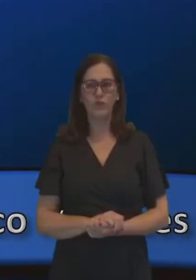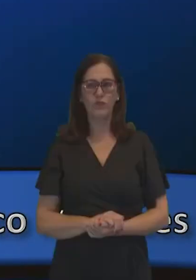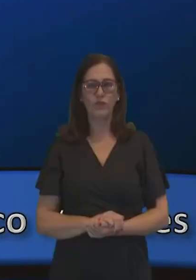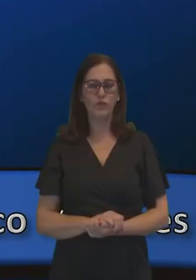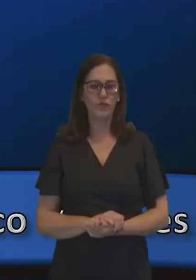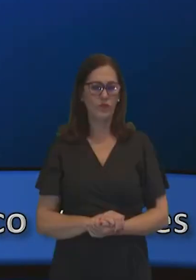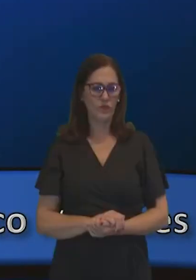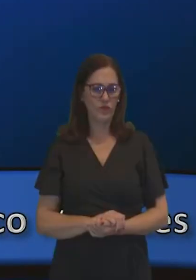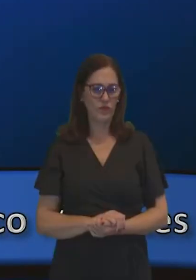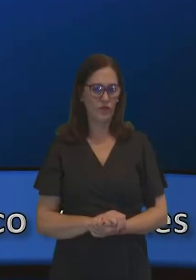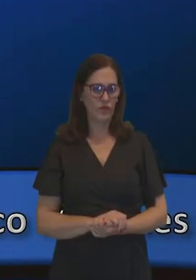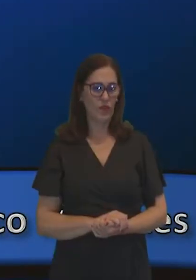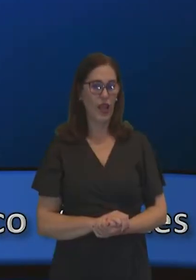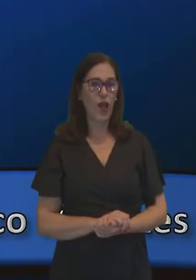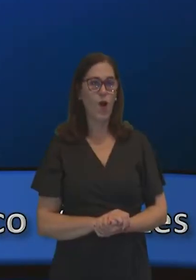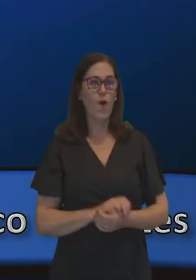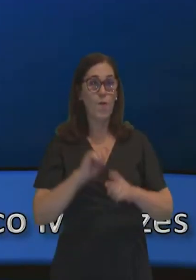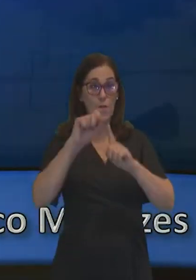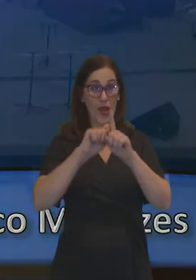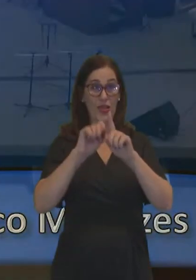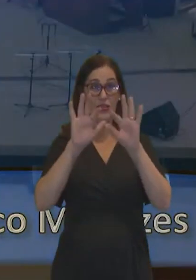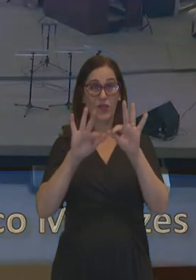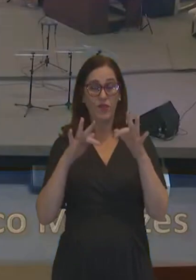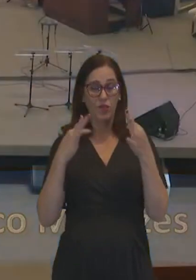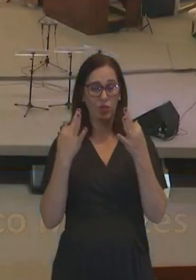Nós estamos no mês da família